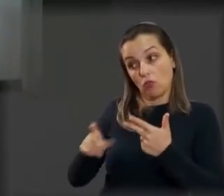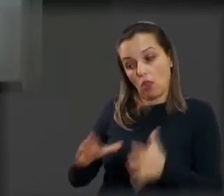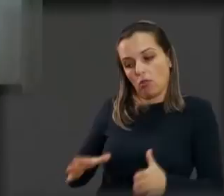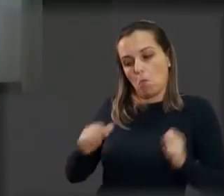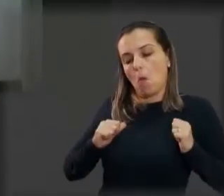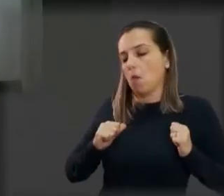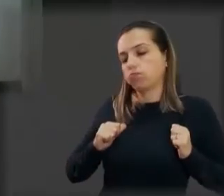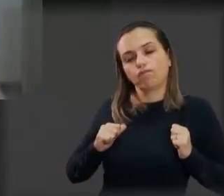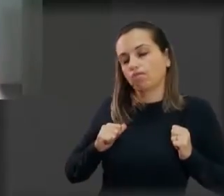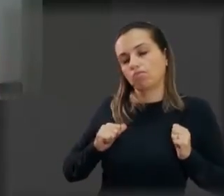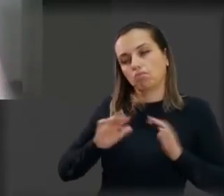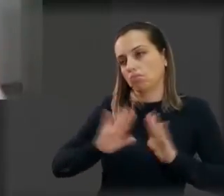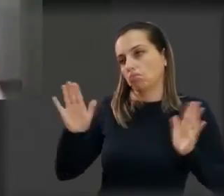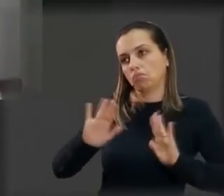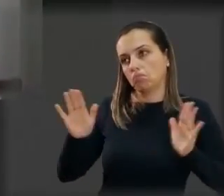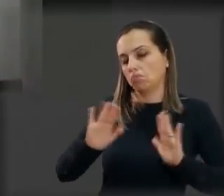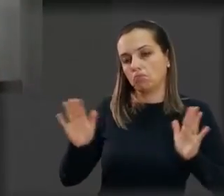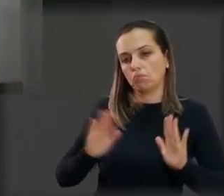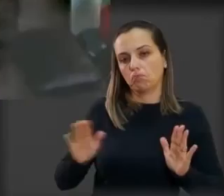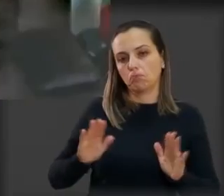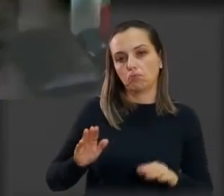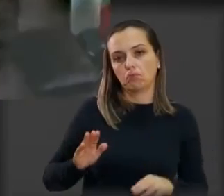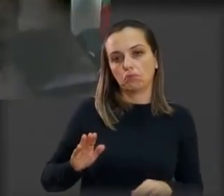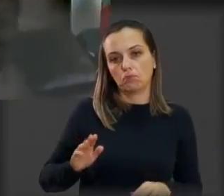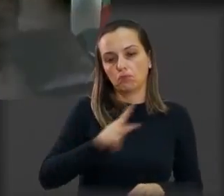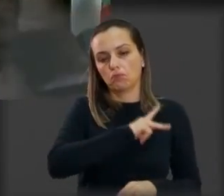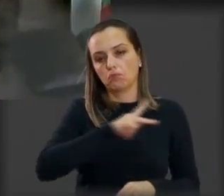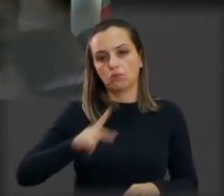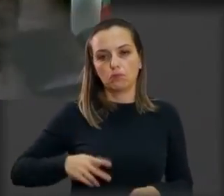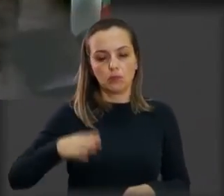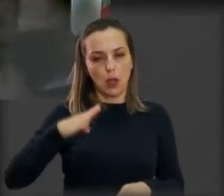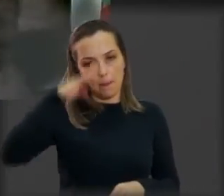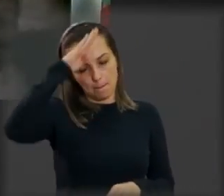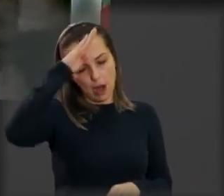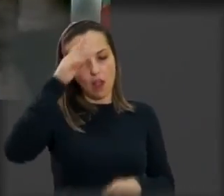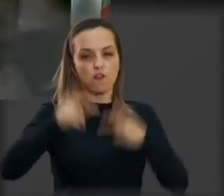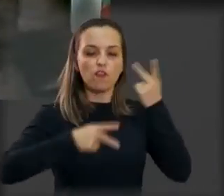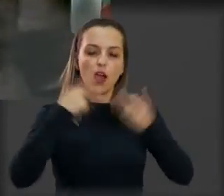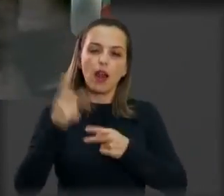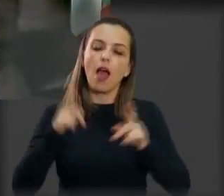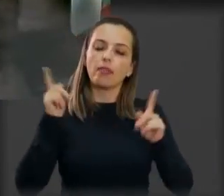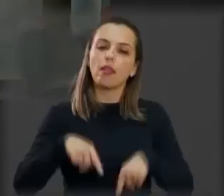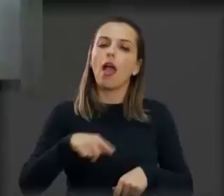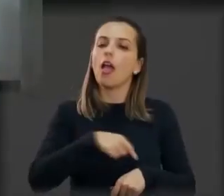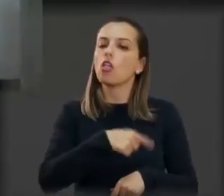fazer o que ele tem que fazer. Como o presidente falou, alinhados. A gente